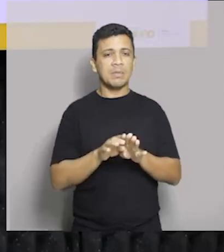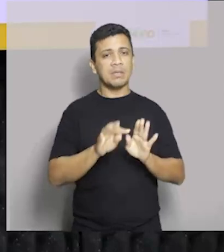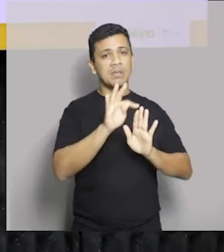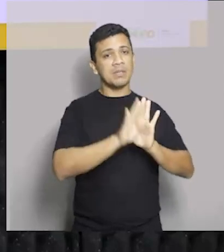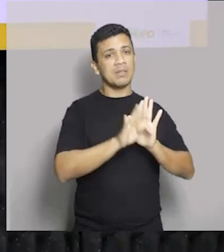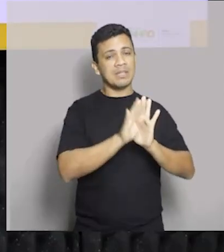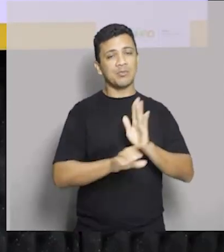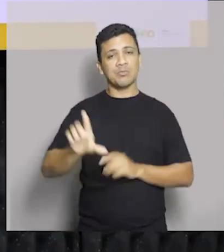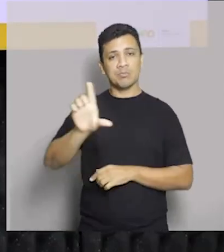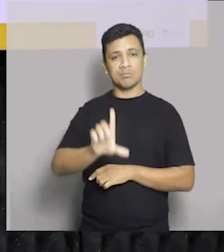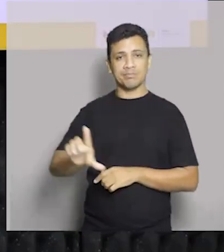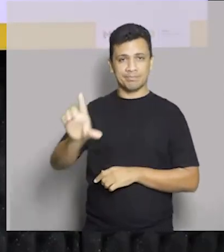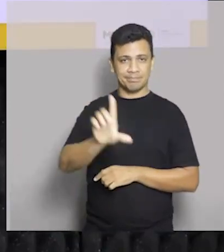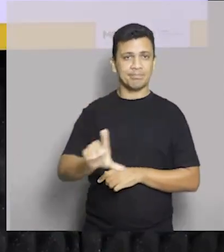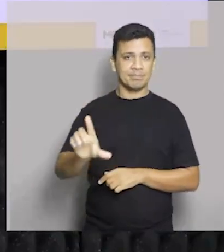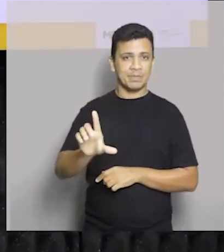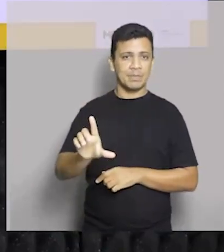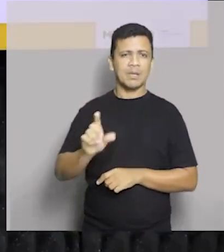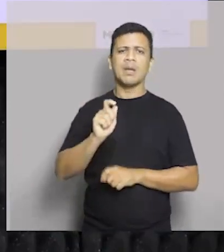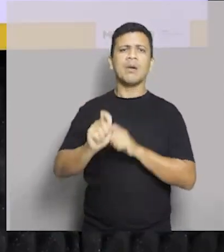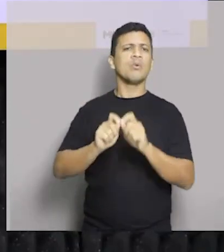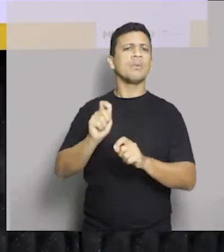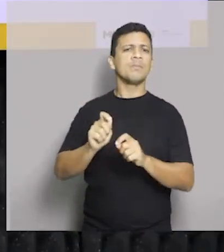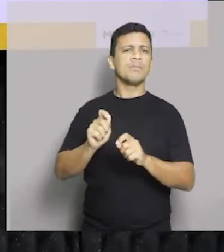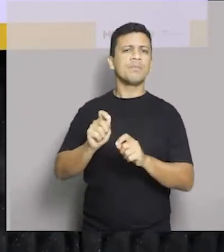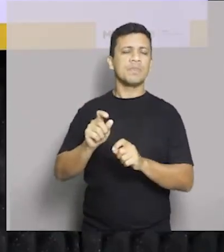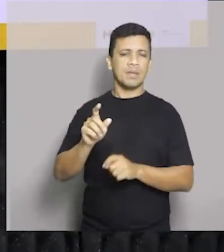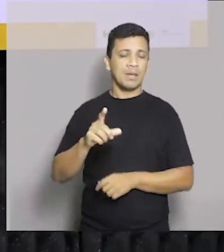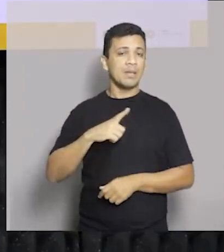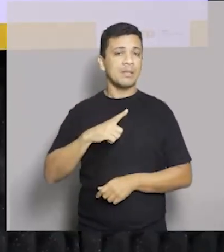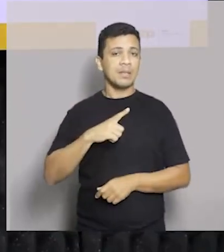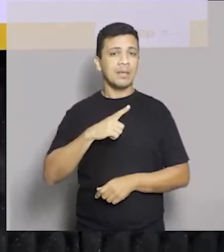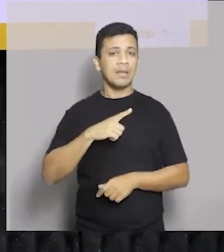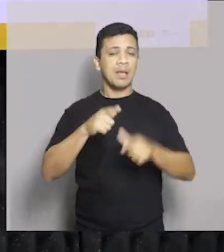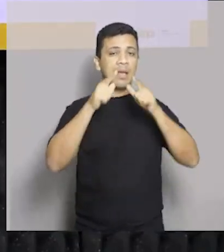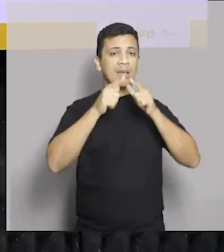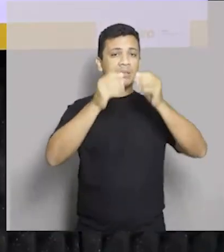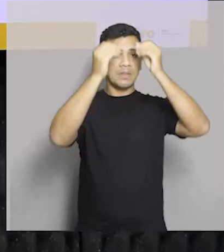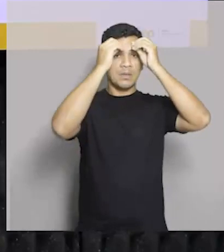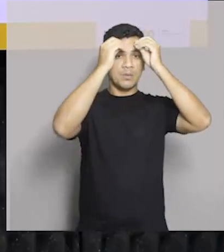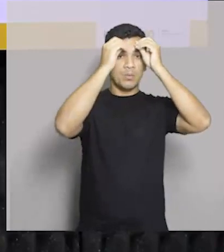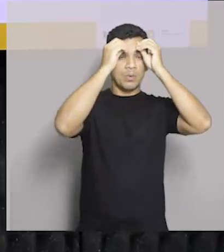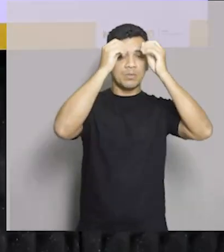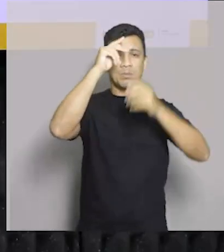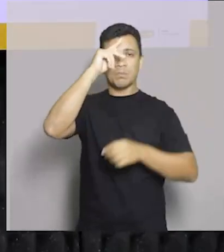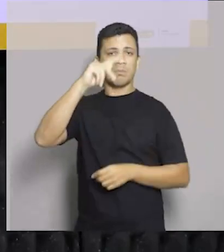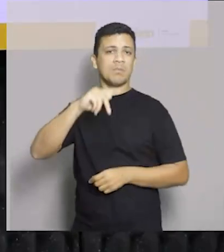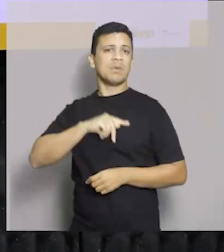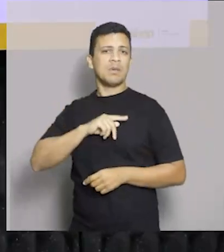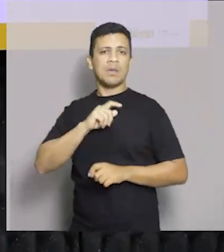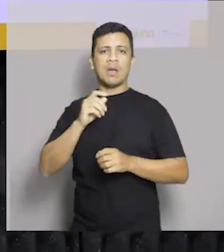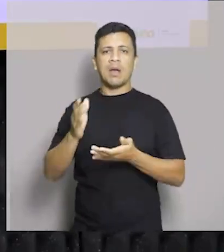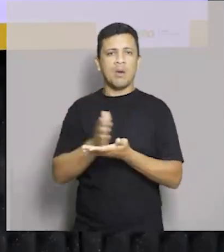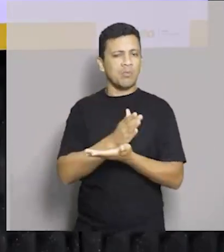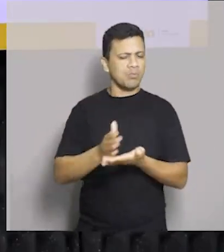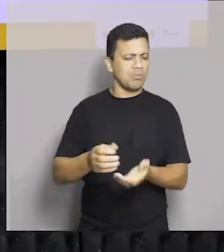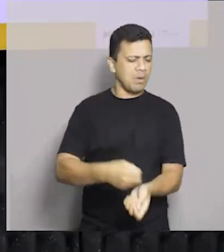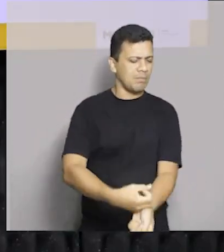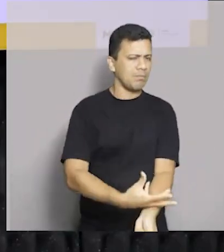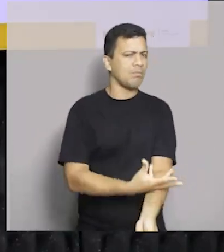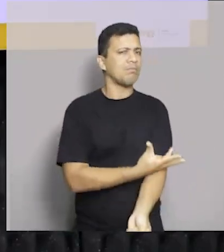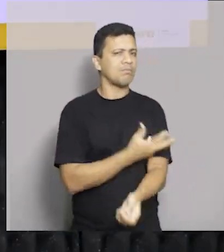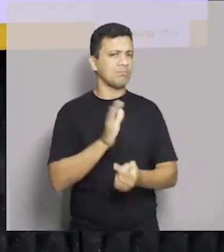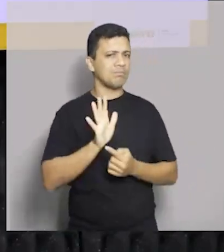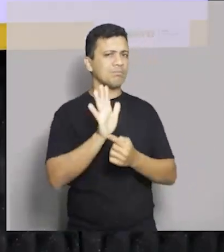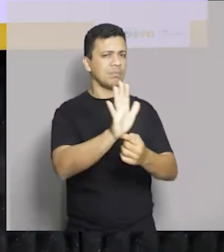literários. Texto literário é onde entra o texto de linguagem subjetiva, aquele texto que fala de emoção. Então,